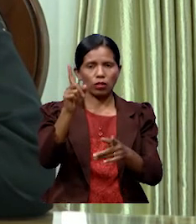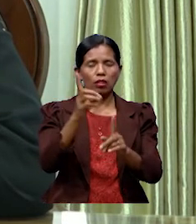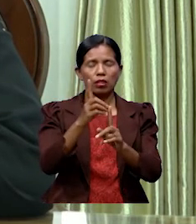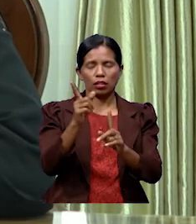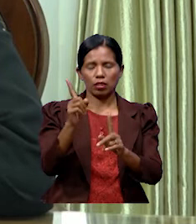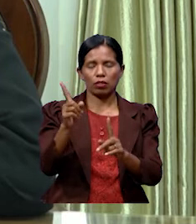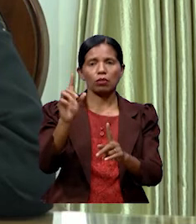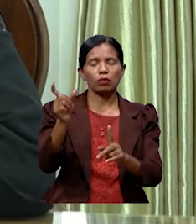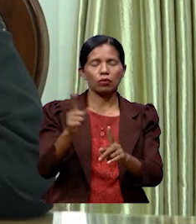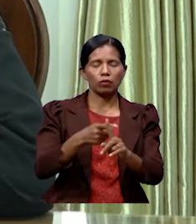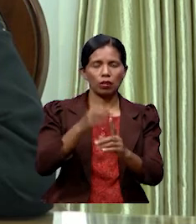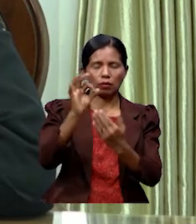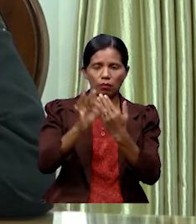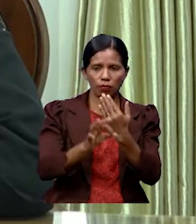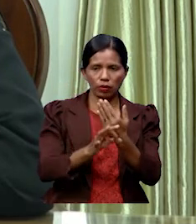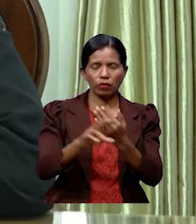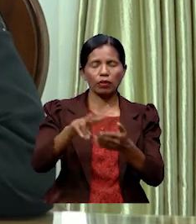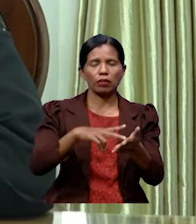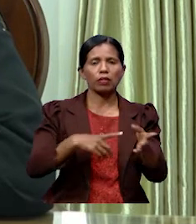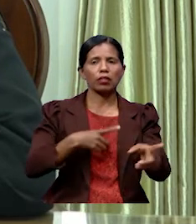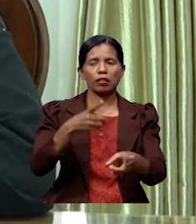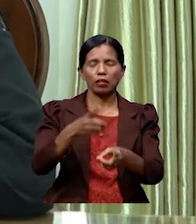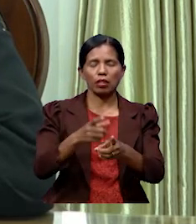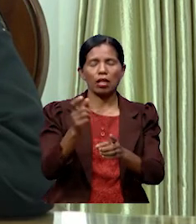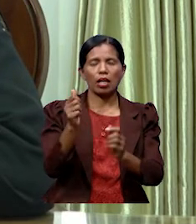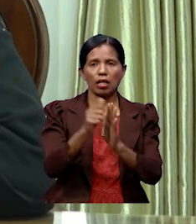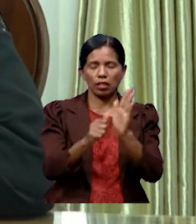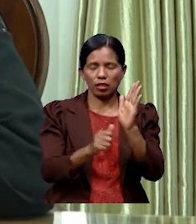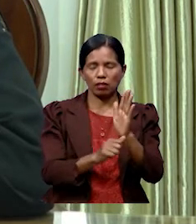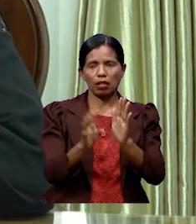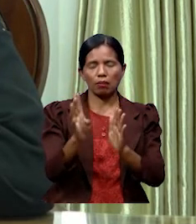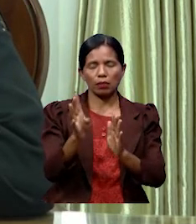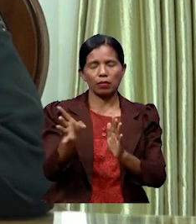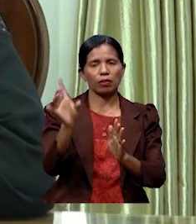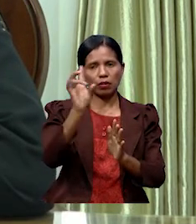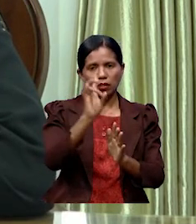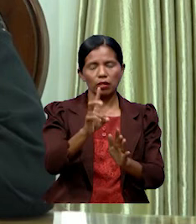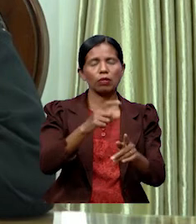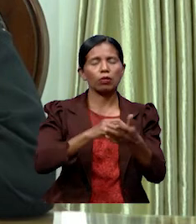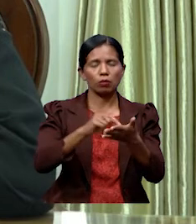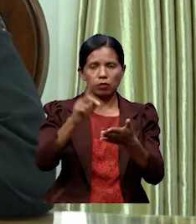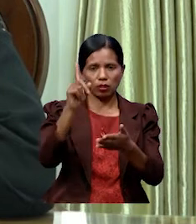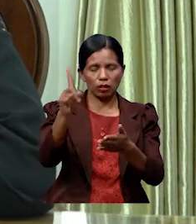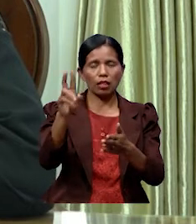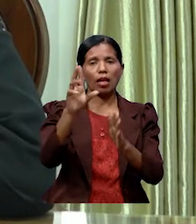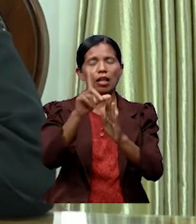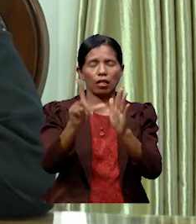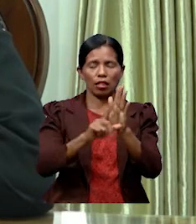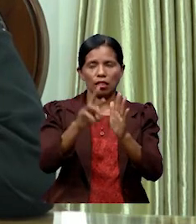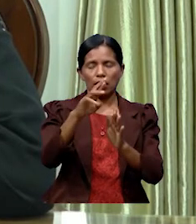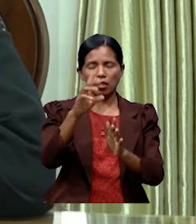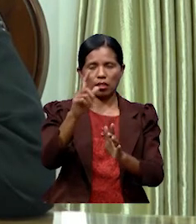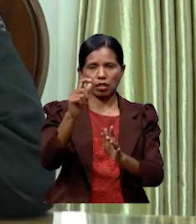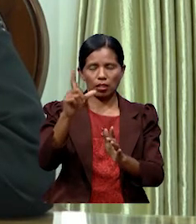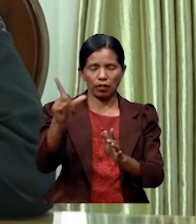Marsu, Rinrua Ronu Resin Rua, viola direito artigo Hatnu Resin Hitu, número Ida Constituição RDT Linian. Nune, Tribunal decide mantém